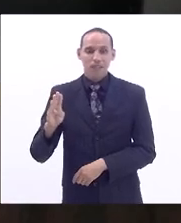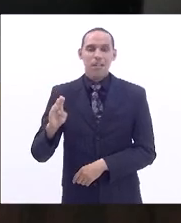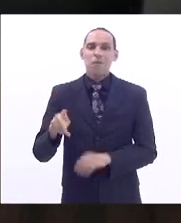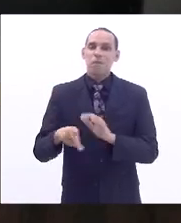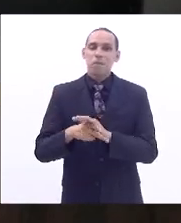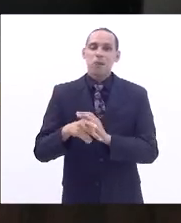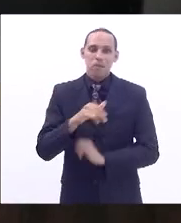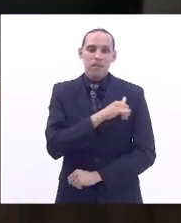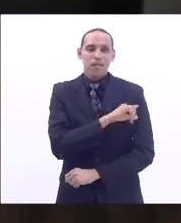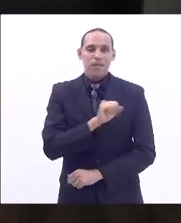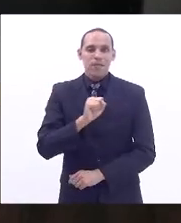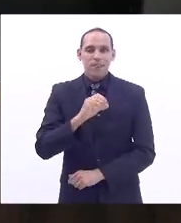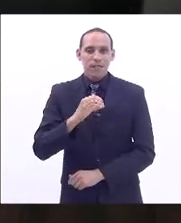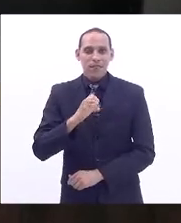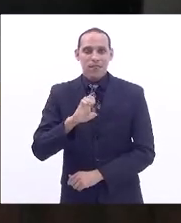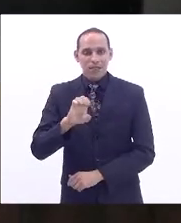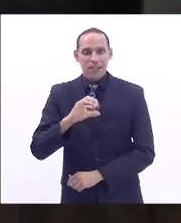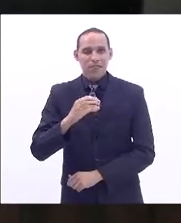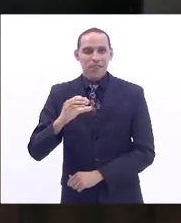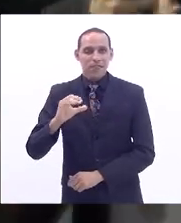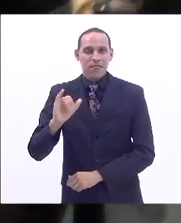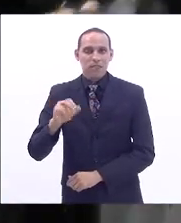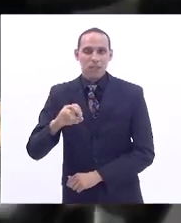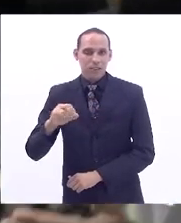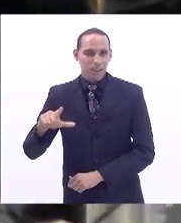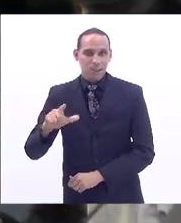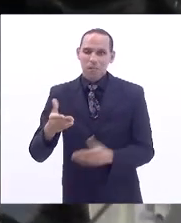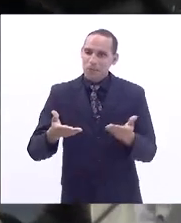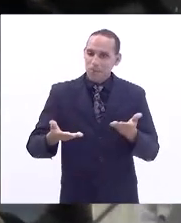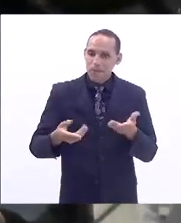do Estado do Rio de Janeiro seja bem-vindo meu irmão